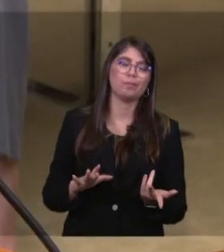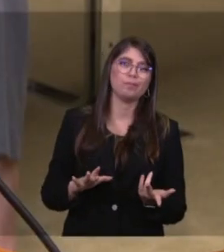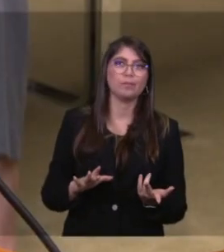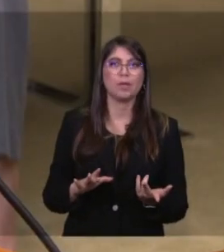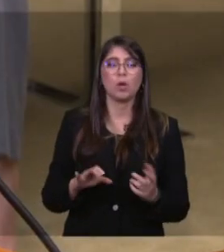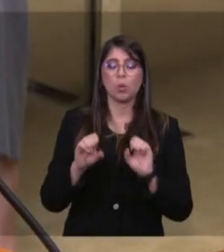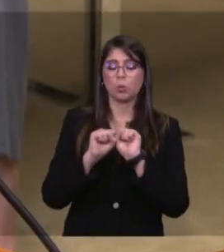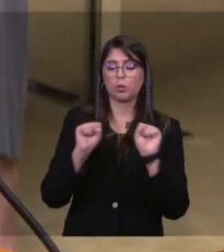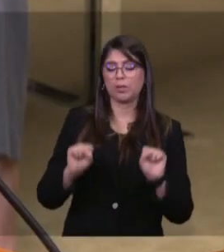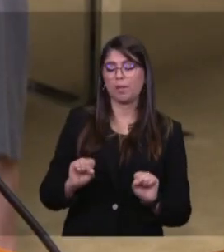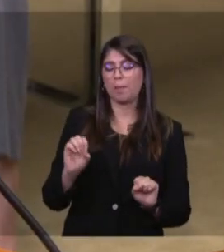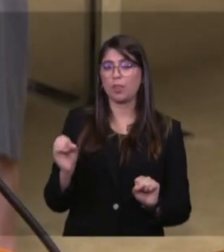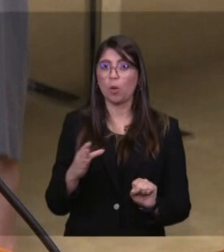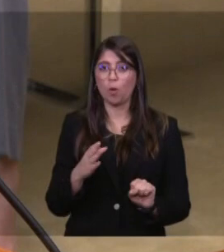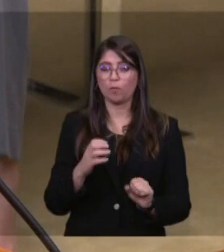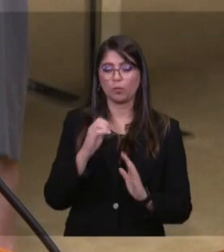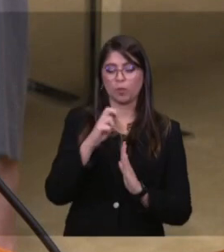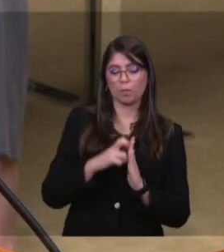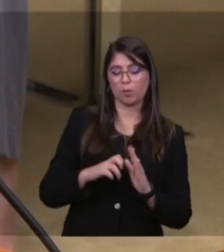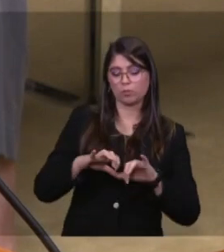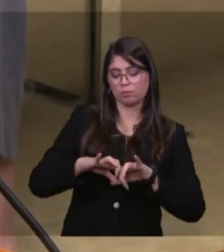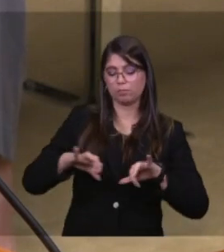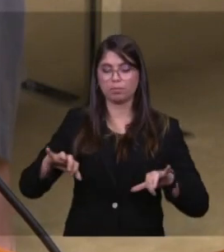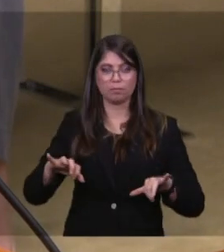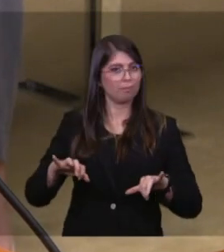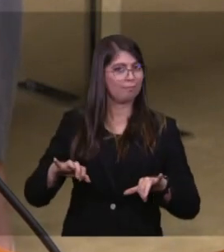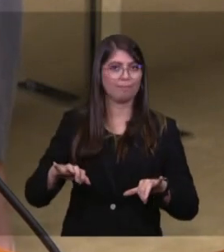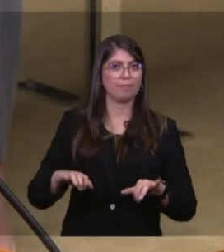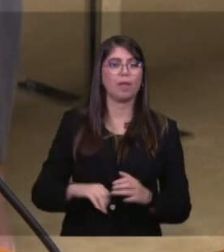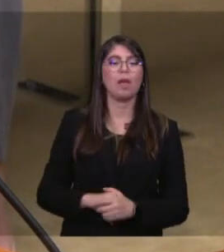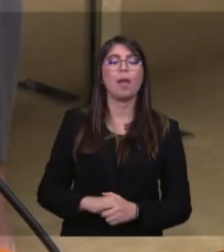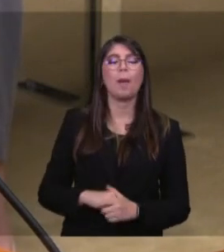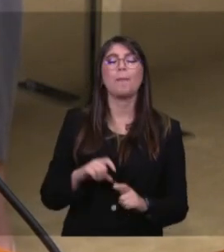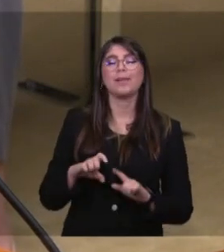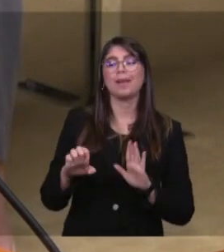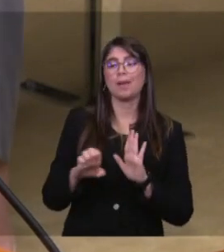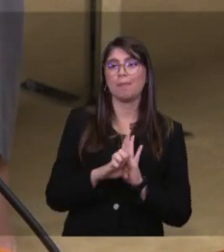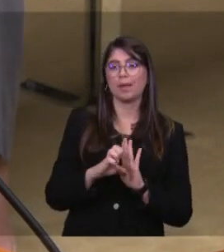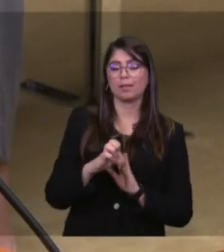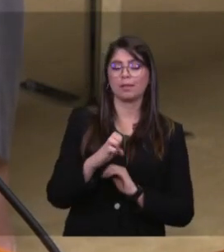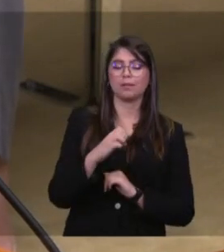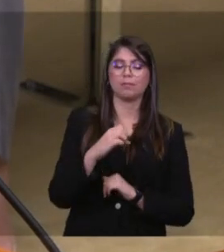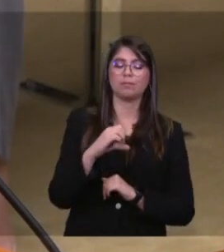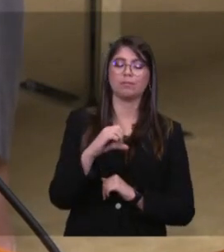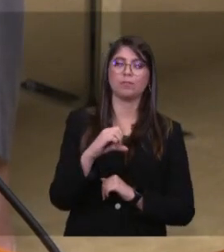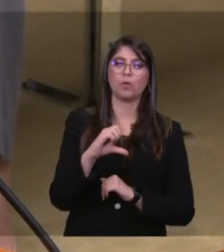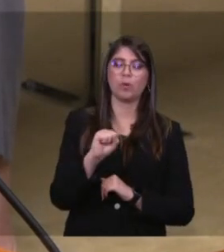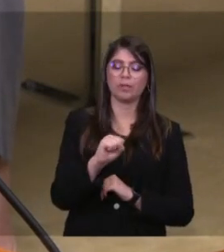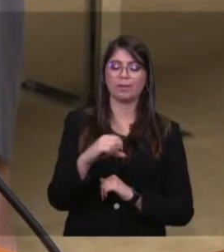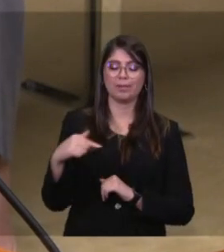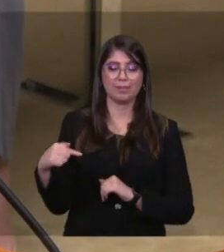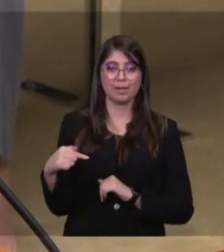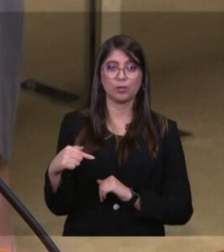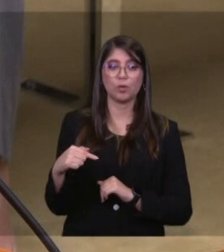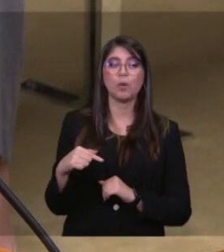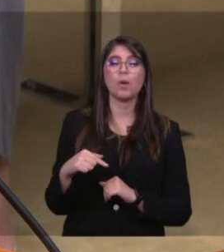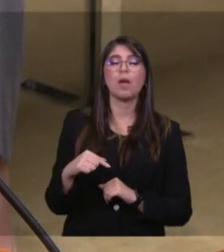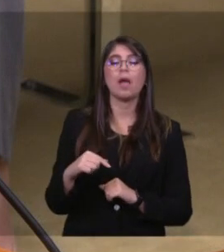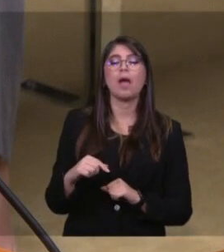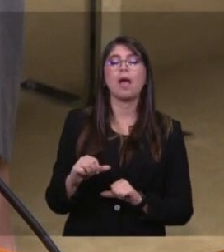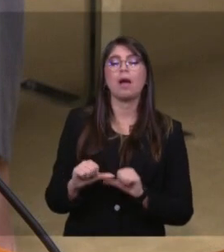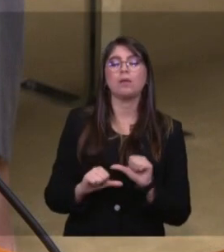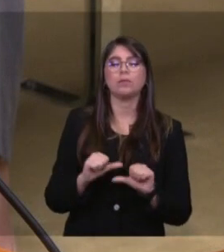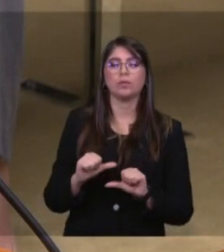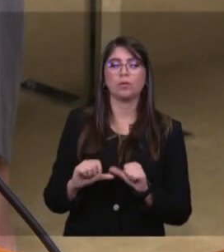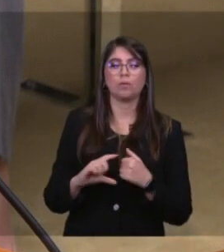nova sistemática de divisão do imposto. De fato, a Emenda Constitucional 87/2015, ela alterou o artigo 155 da Constituição